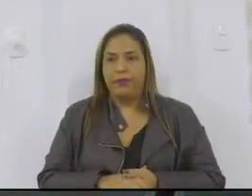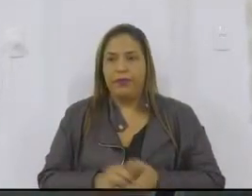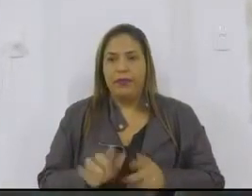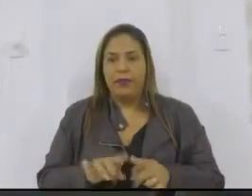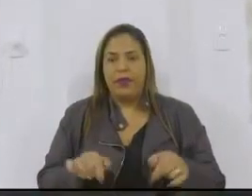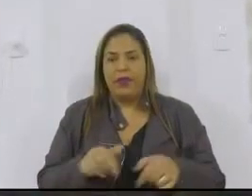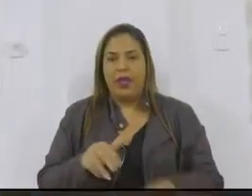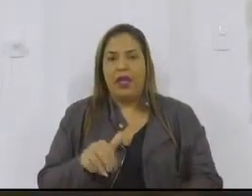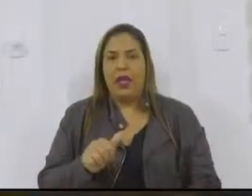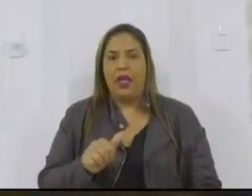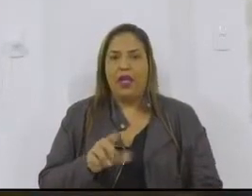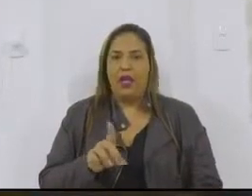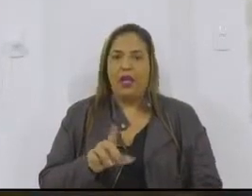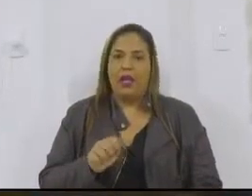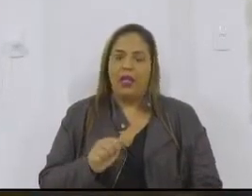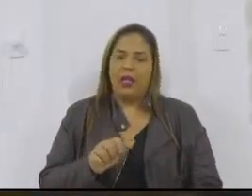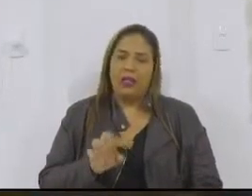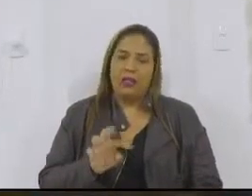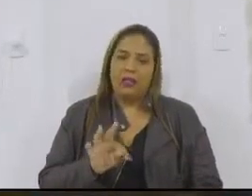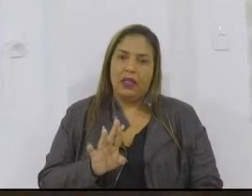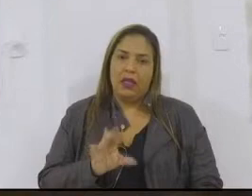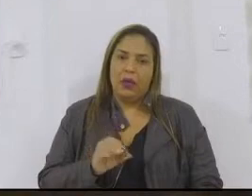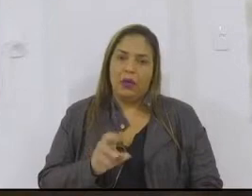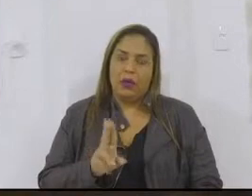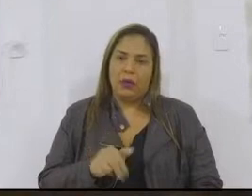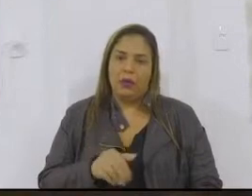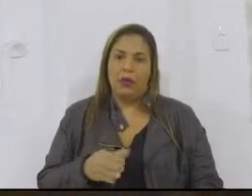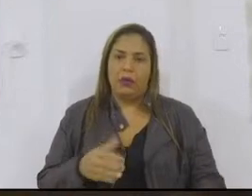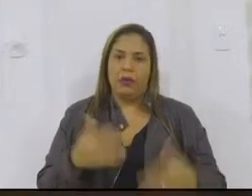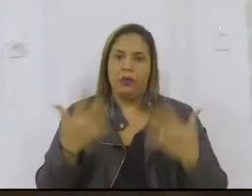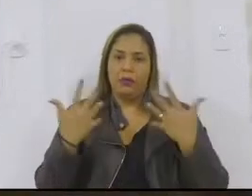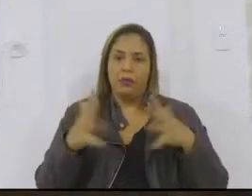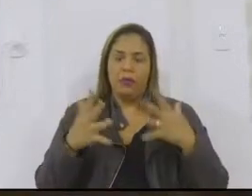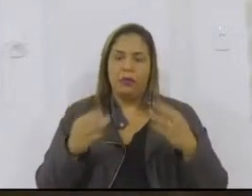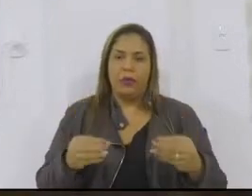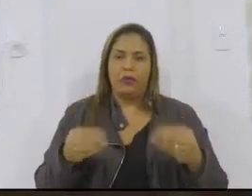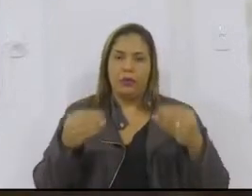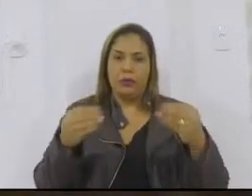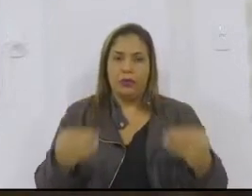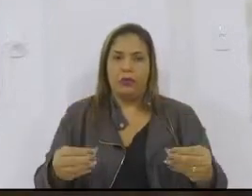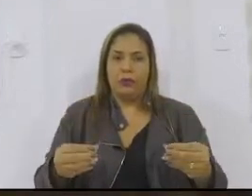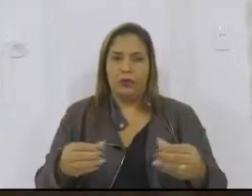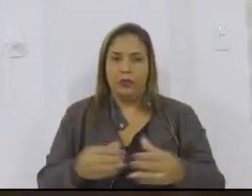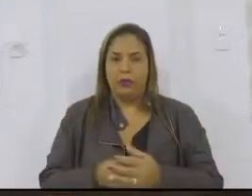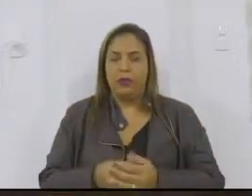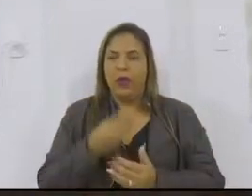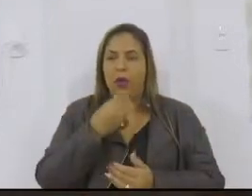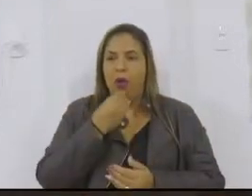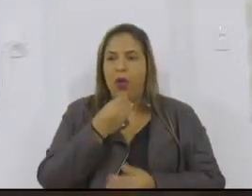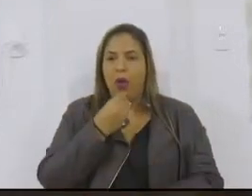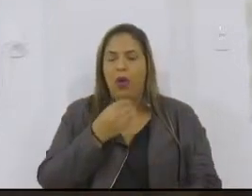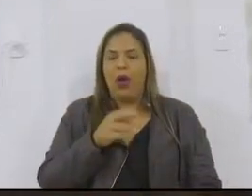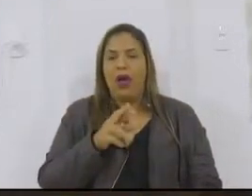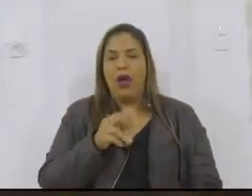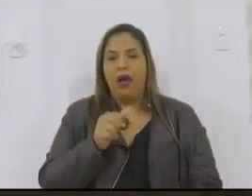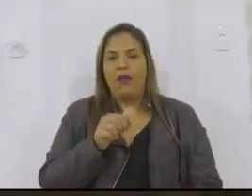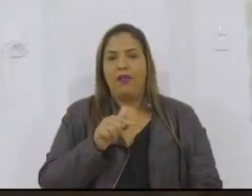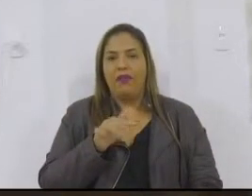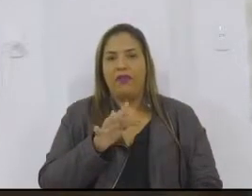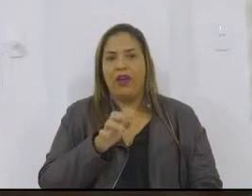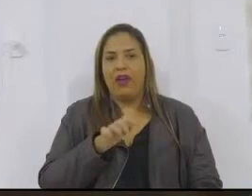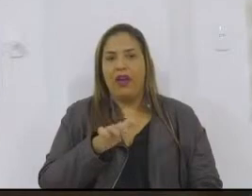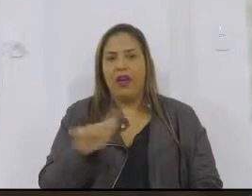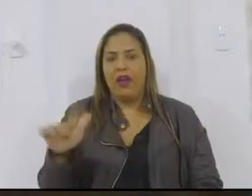Adalto Souza, o vereador lhe oferece uma moção de aplausos ao ilustre senhor Rafael Melo, atleta,